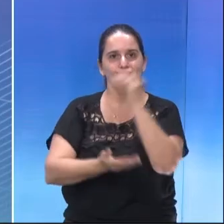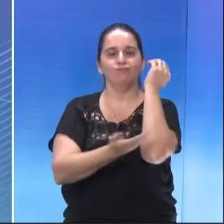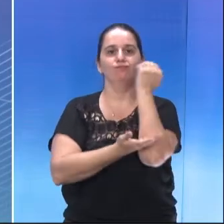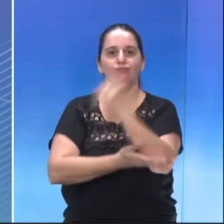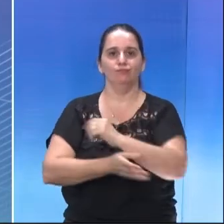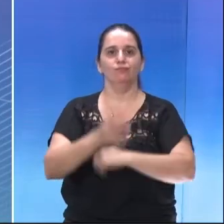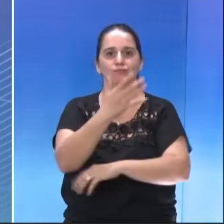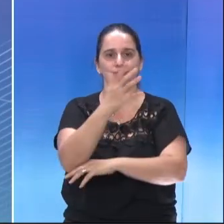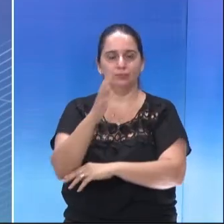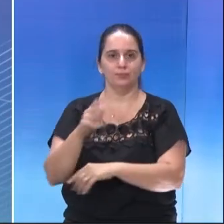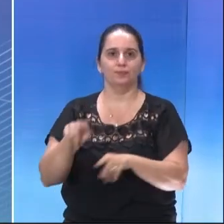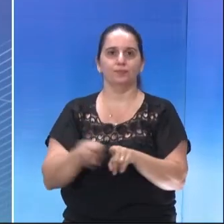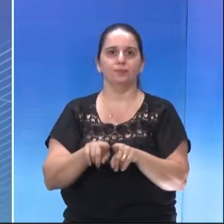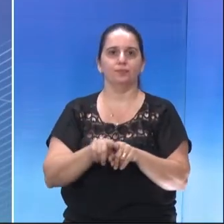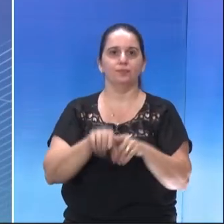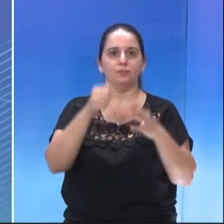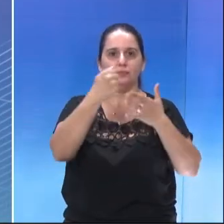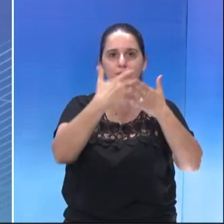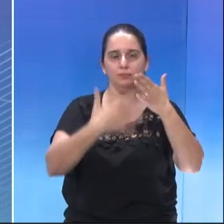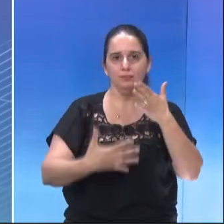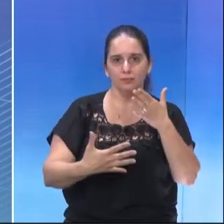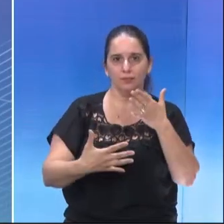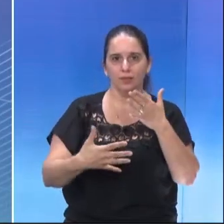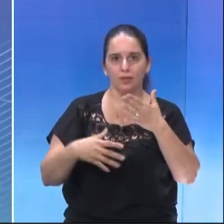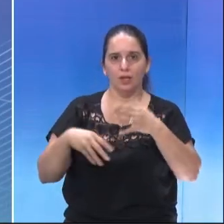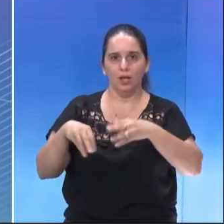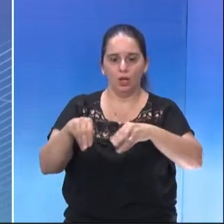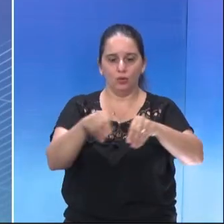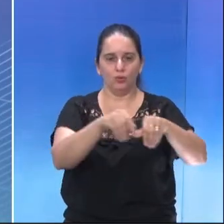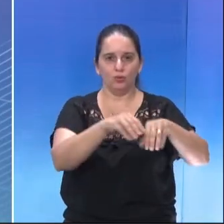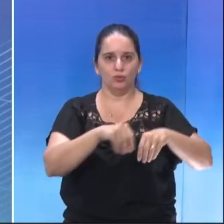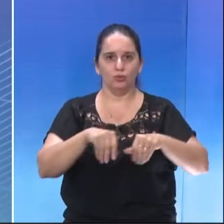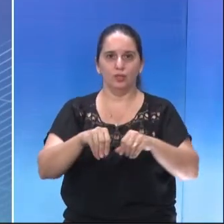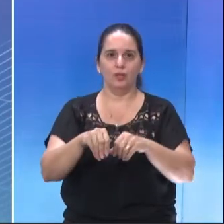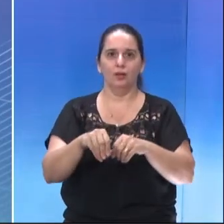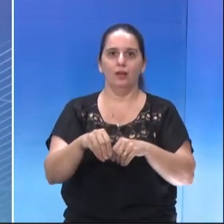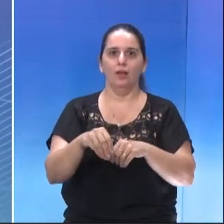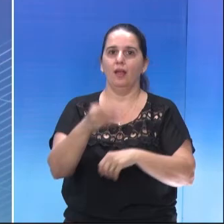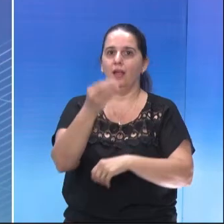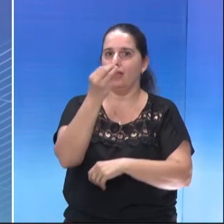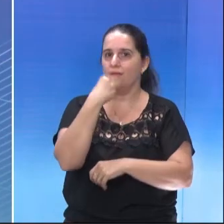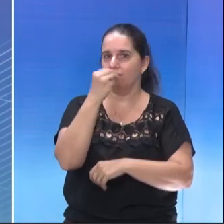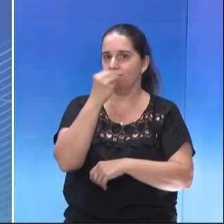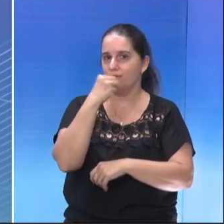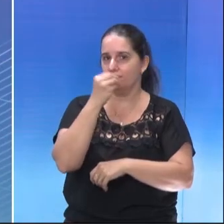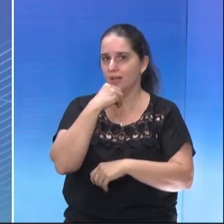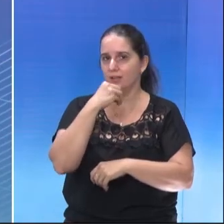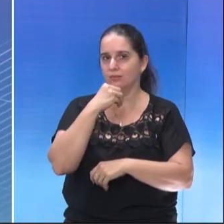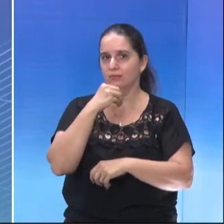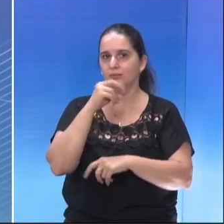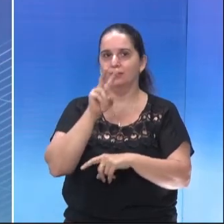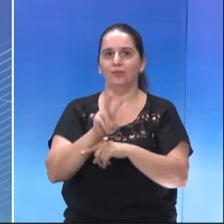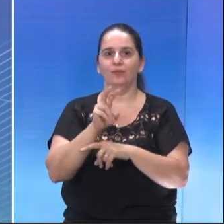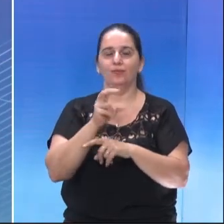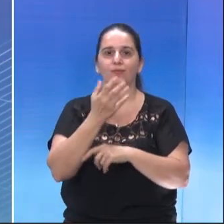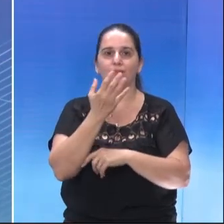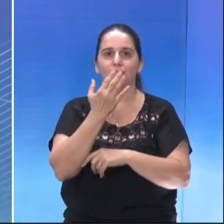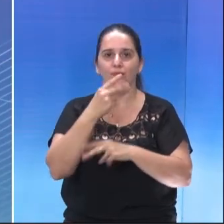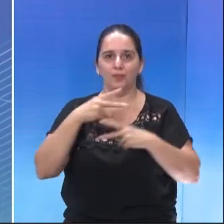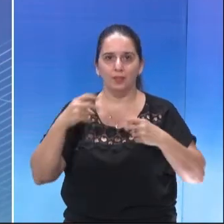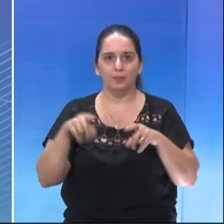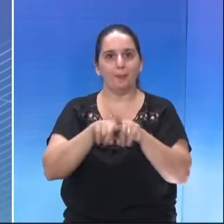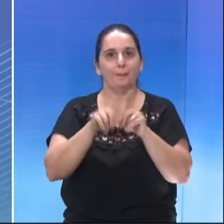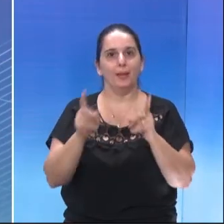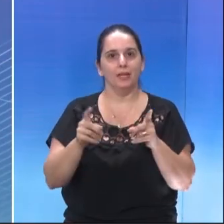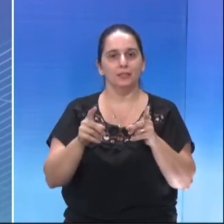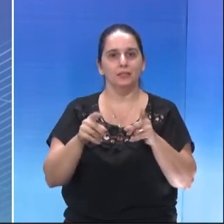característica importante sobre o cerrado é que o seu solo ele é pobre em nutrientes, ele é forte, rico em ferro. Só que nos últimos